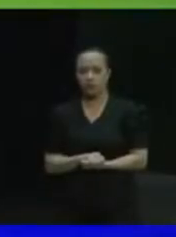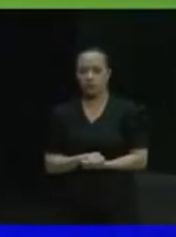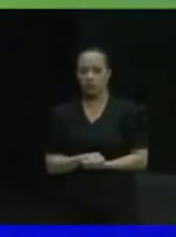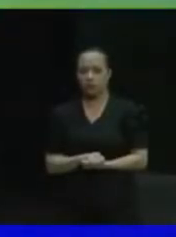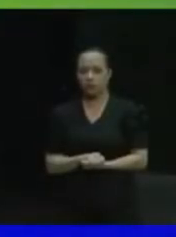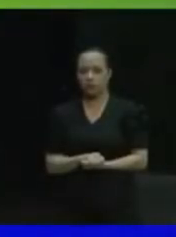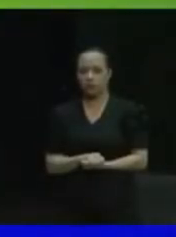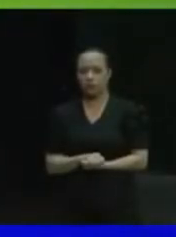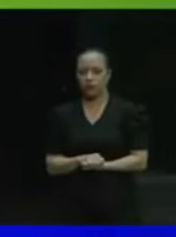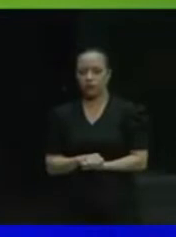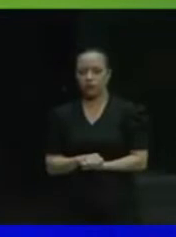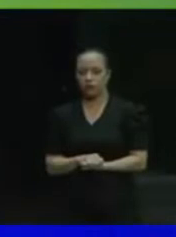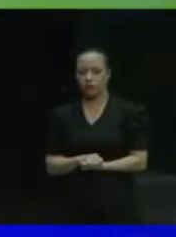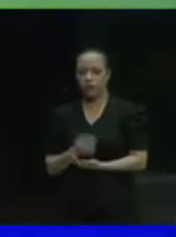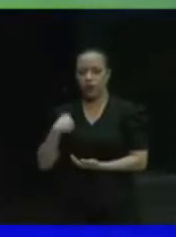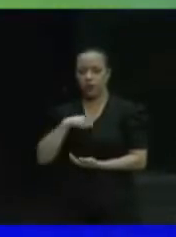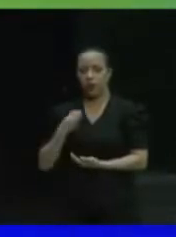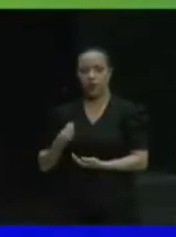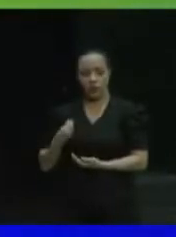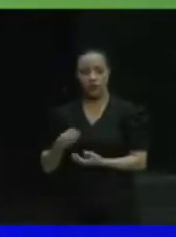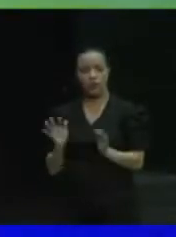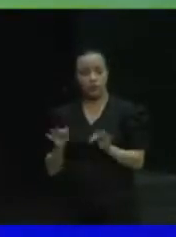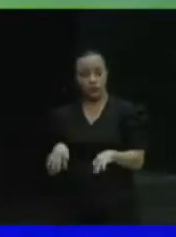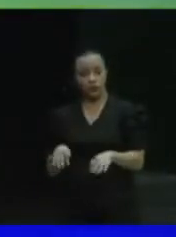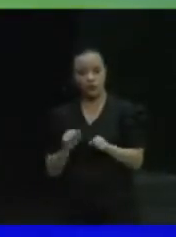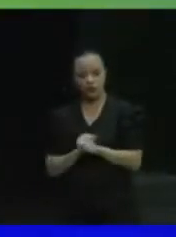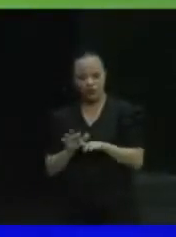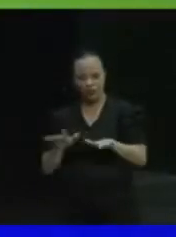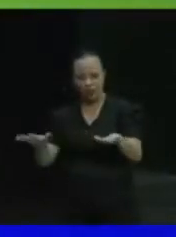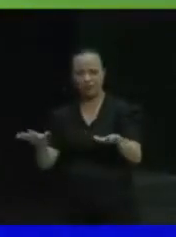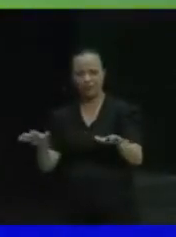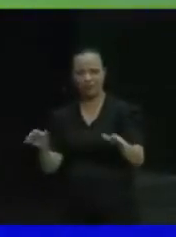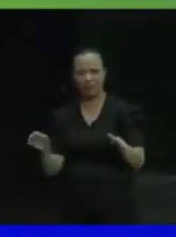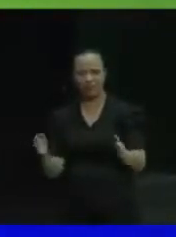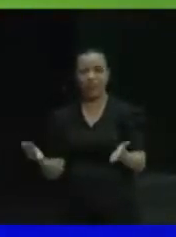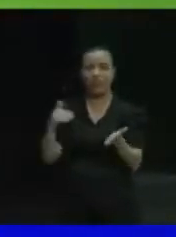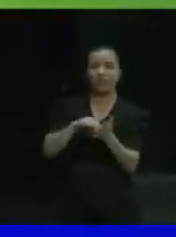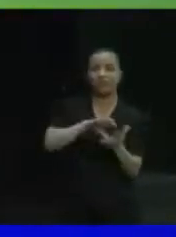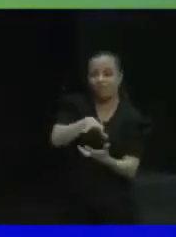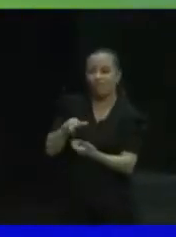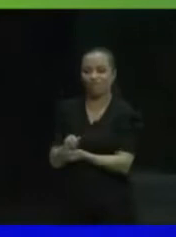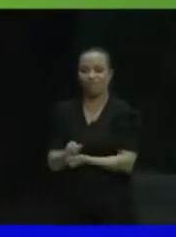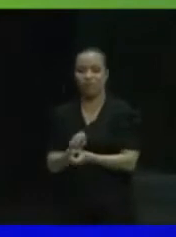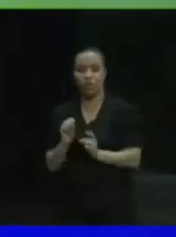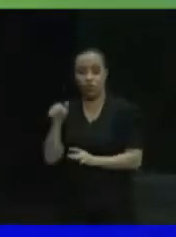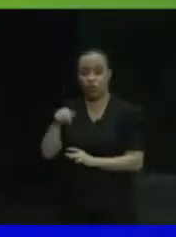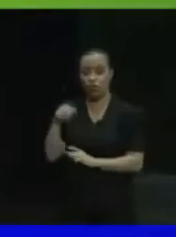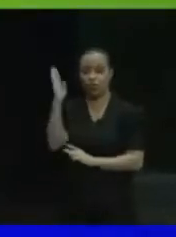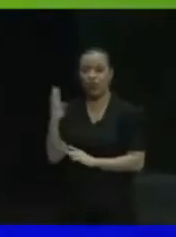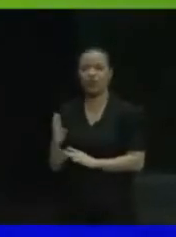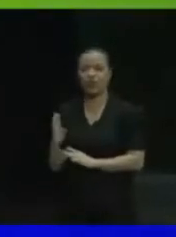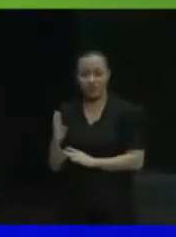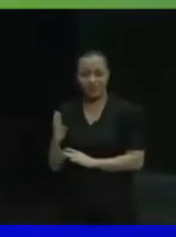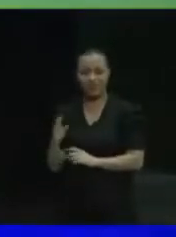Estamos no final de uma pandemia que afligiu o mundo e só no Brasil deixou